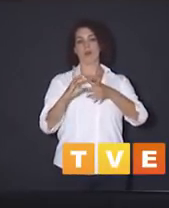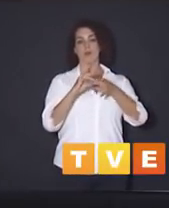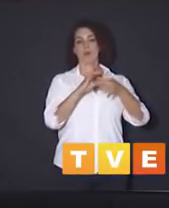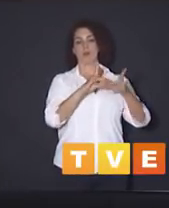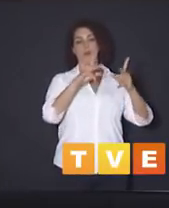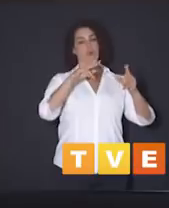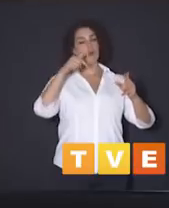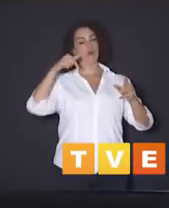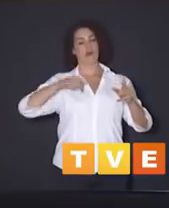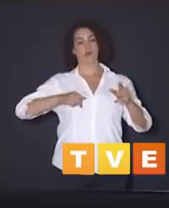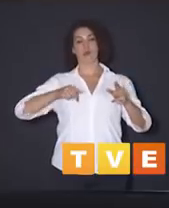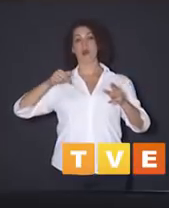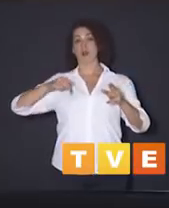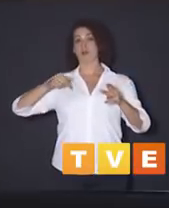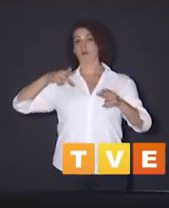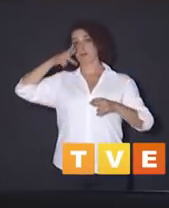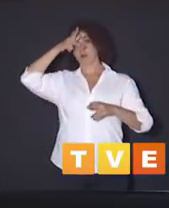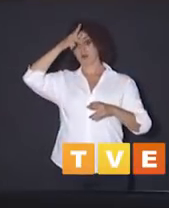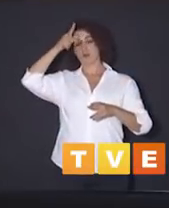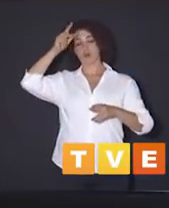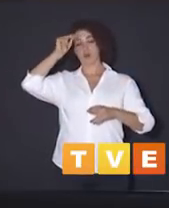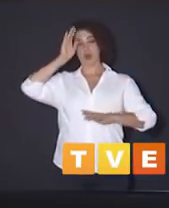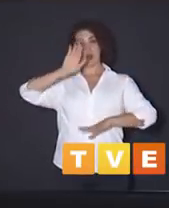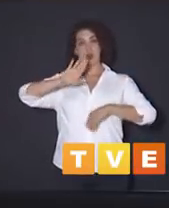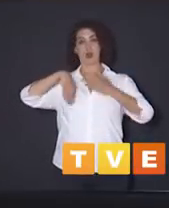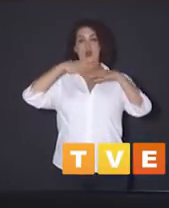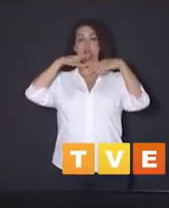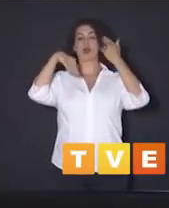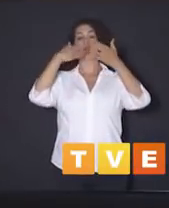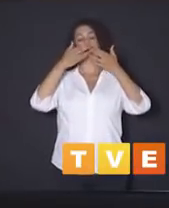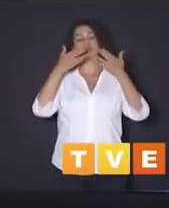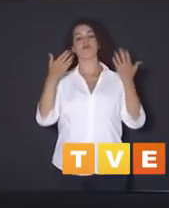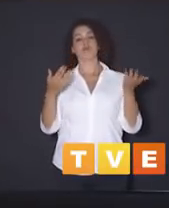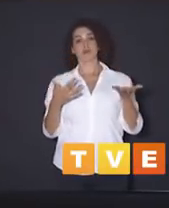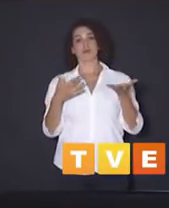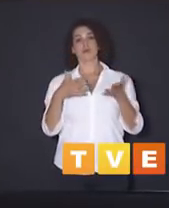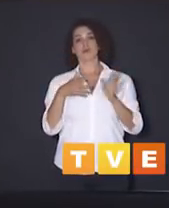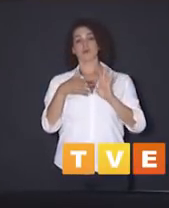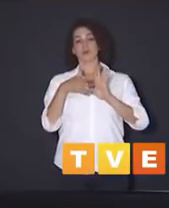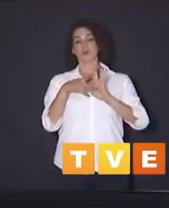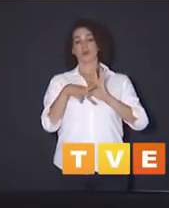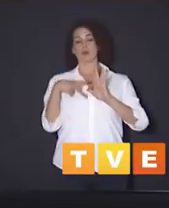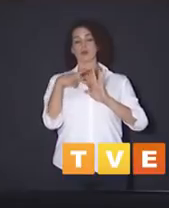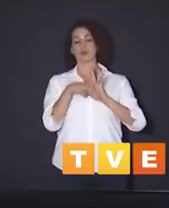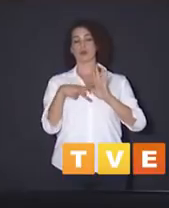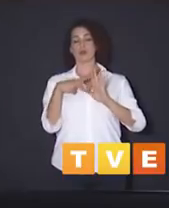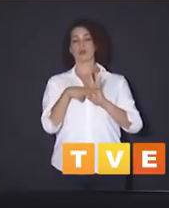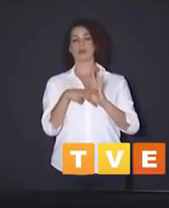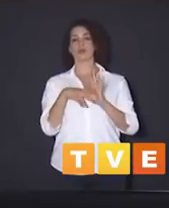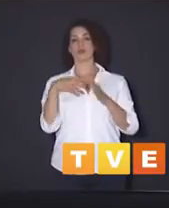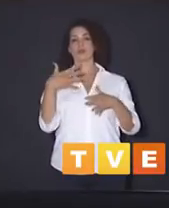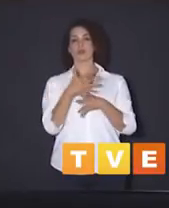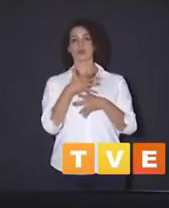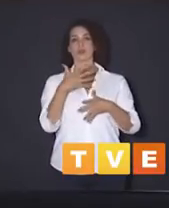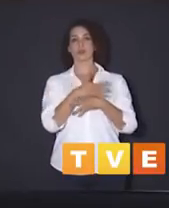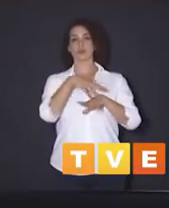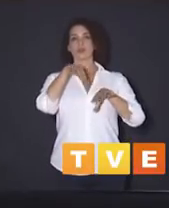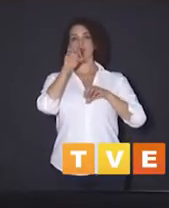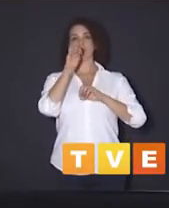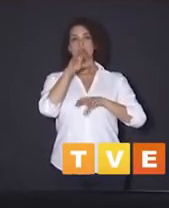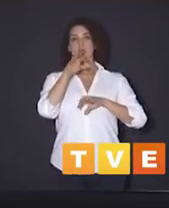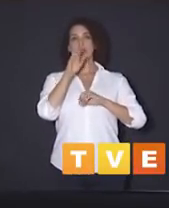empreendedora com este projecto de cidade educativa de cidade educadora a quem eu